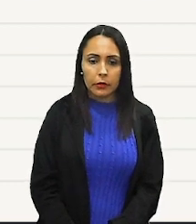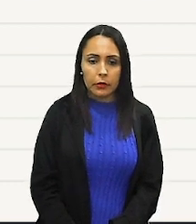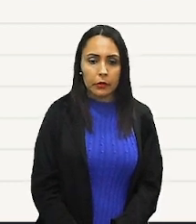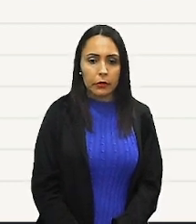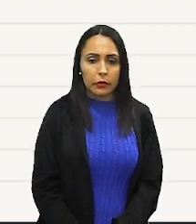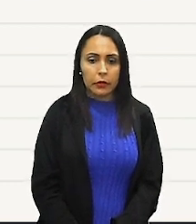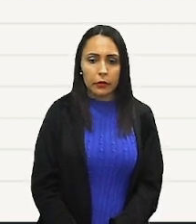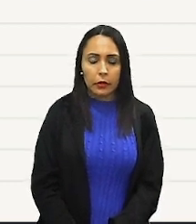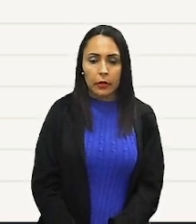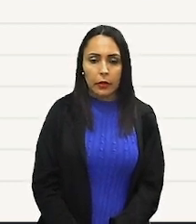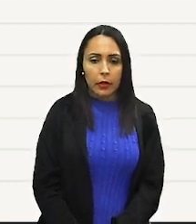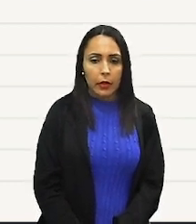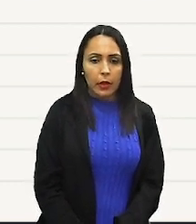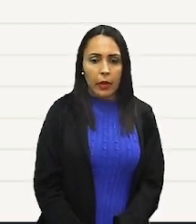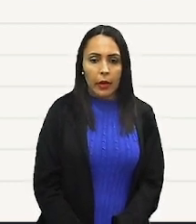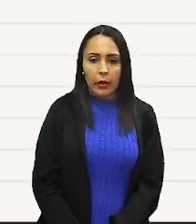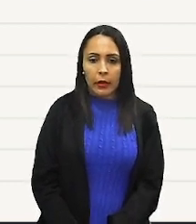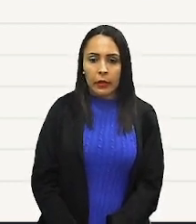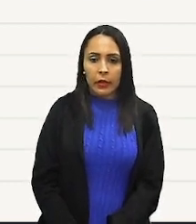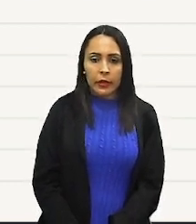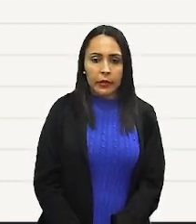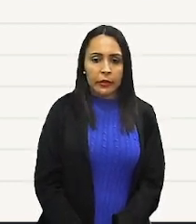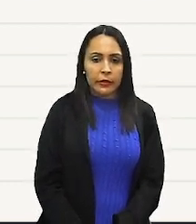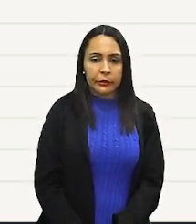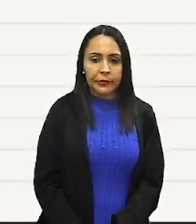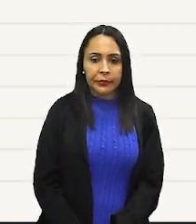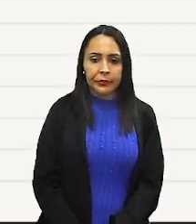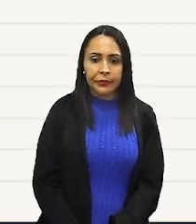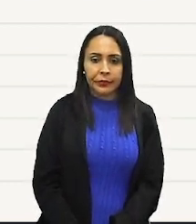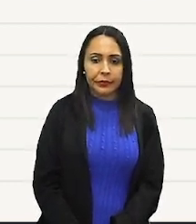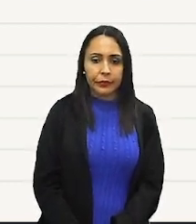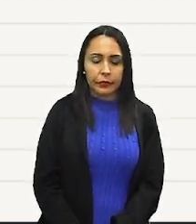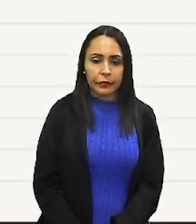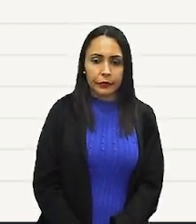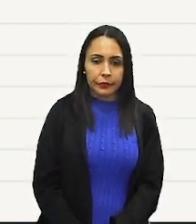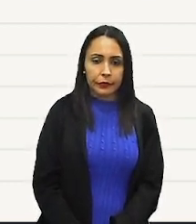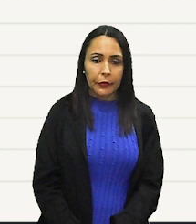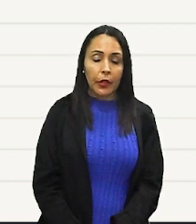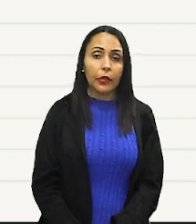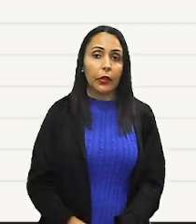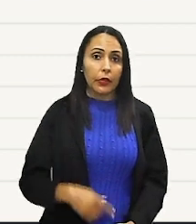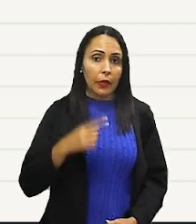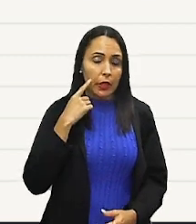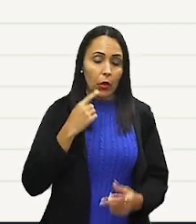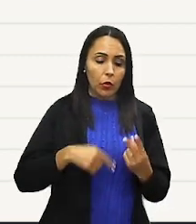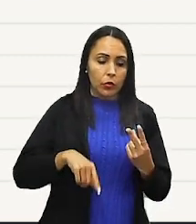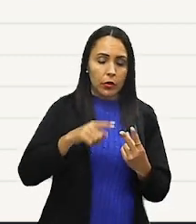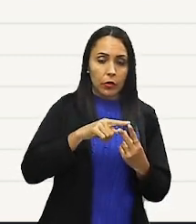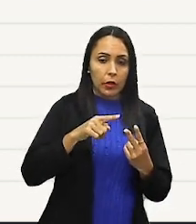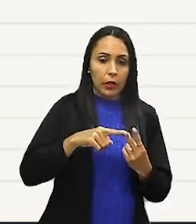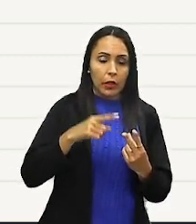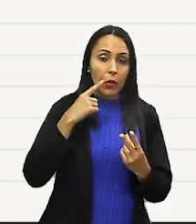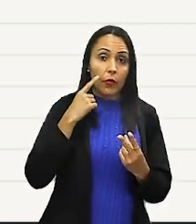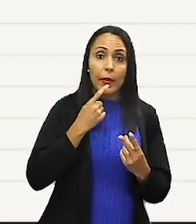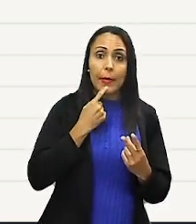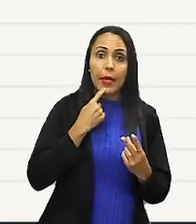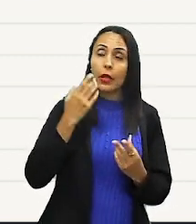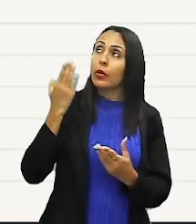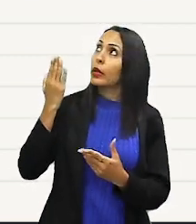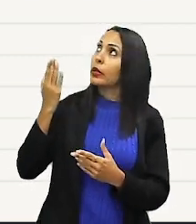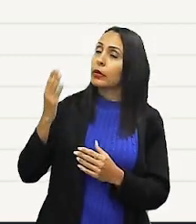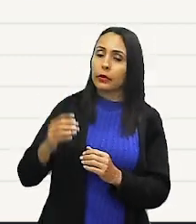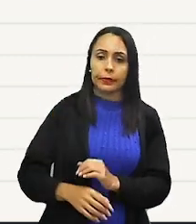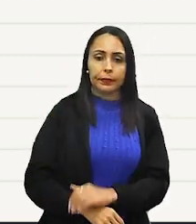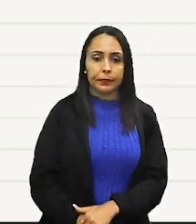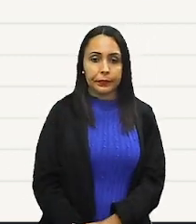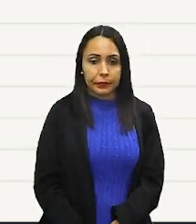envelope viral. Você vai ter vírus que vai ter esse segundo revestimento. Aí o vermelho aí é o que não